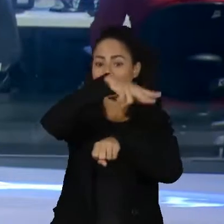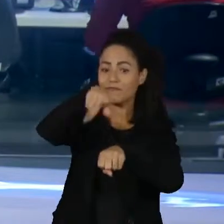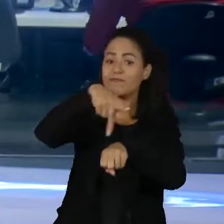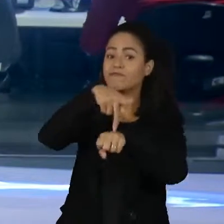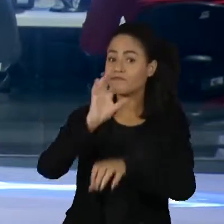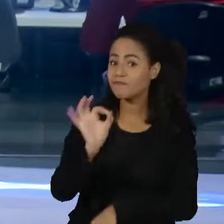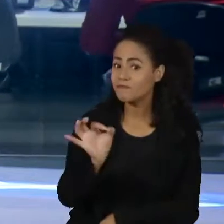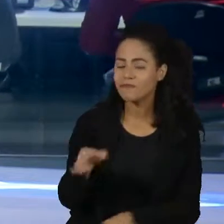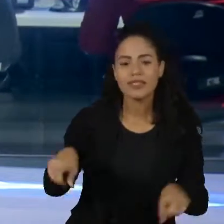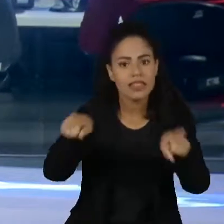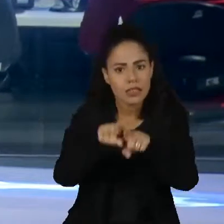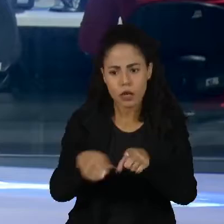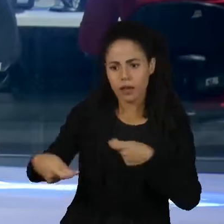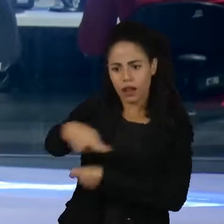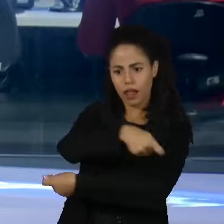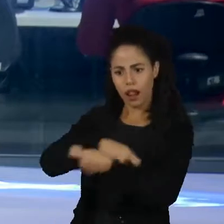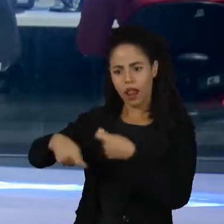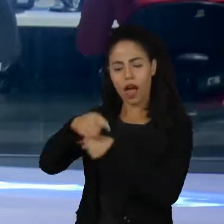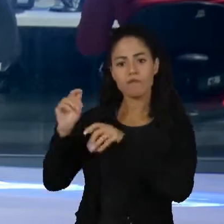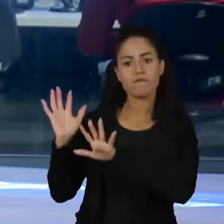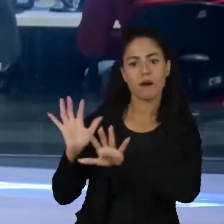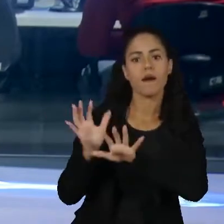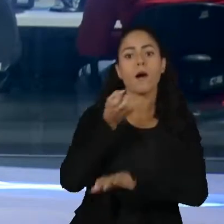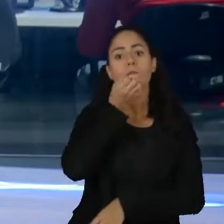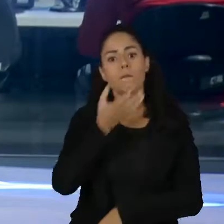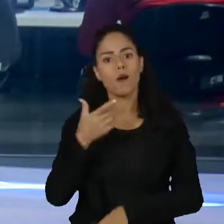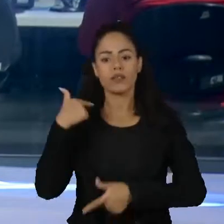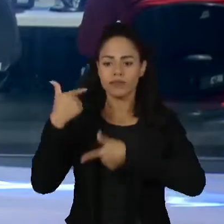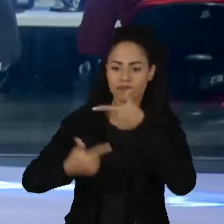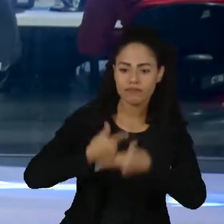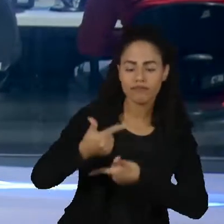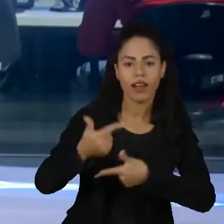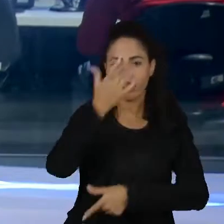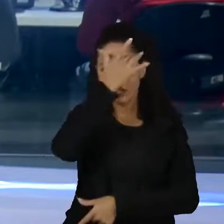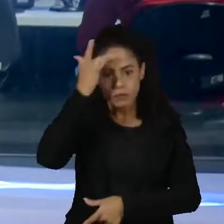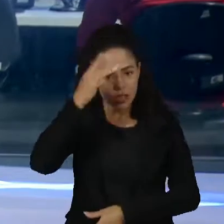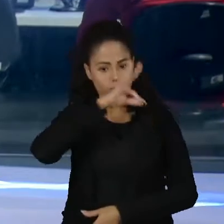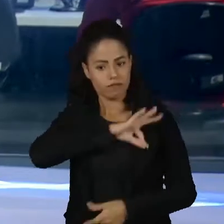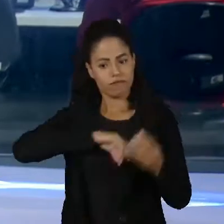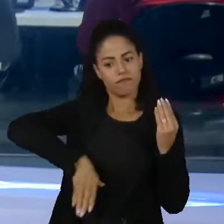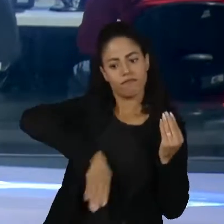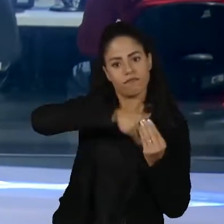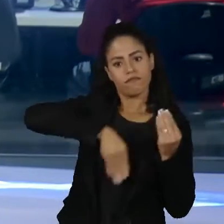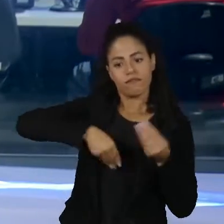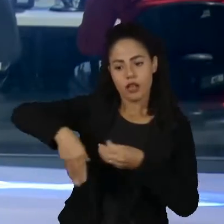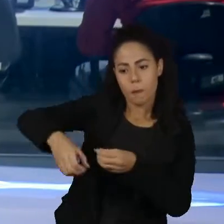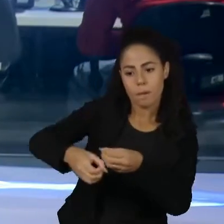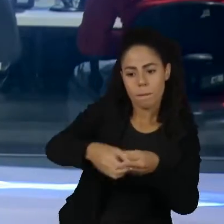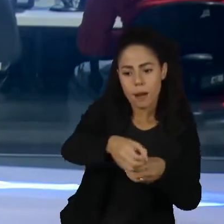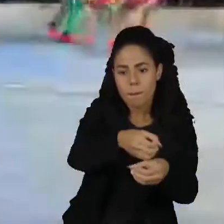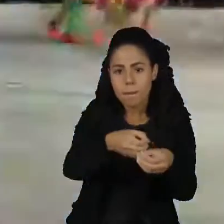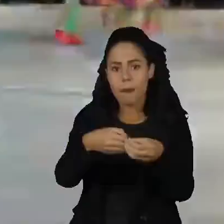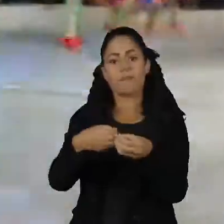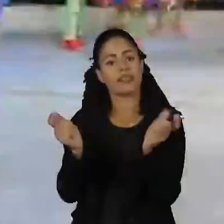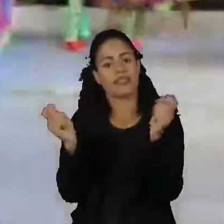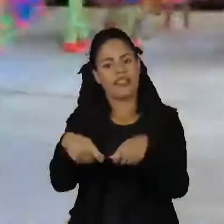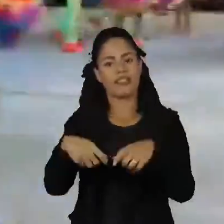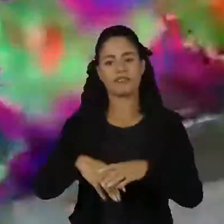E ainda movimenta a economia, com geração de emprego e renda para os municípios e comunidades envolvidos.